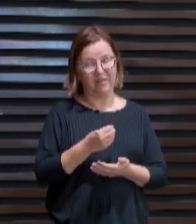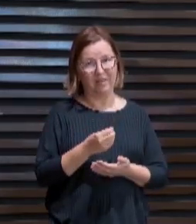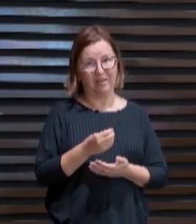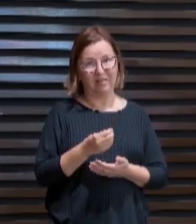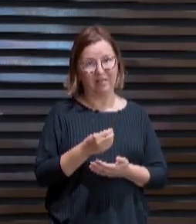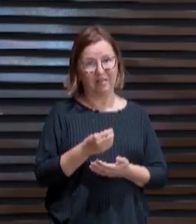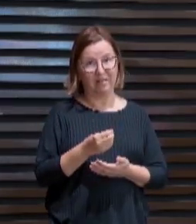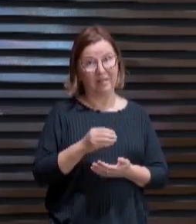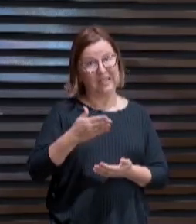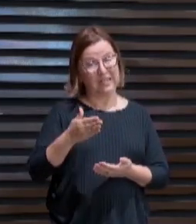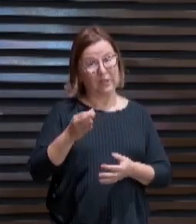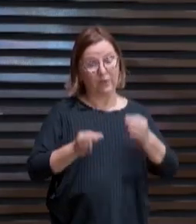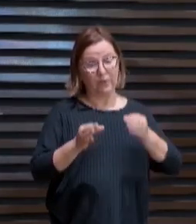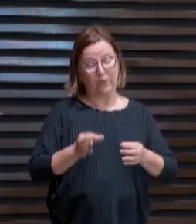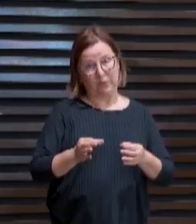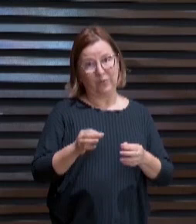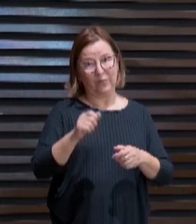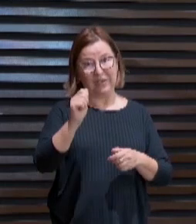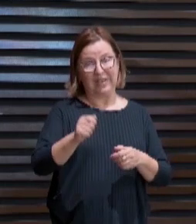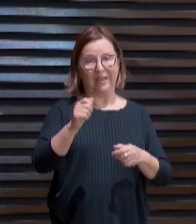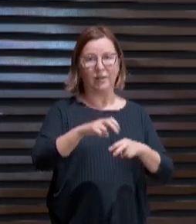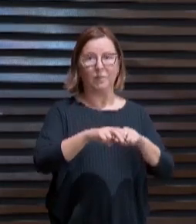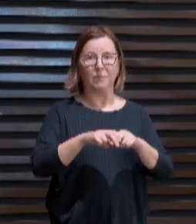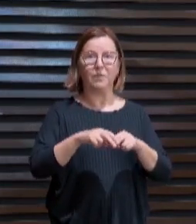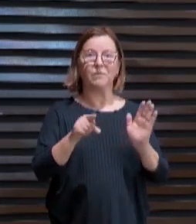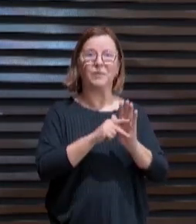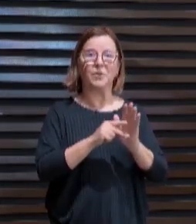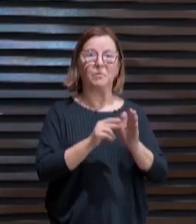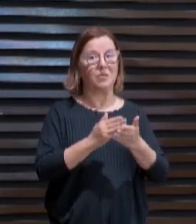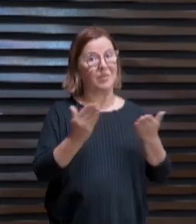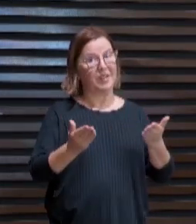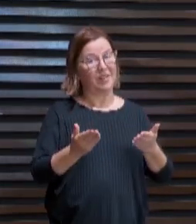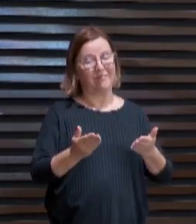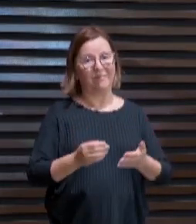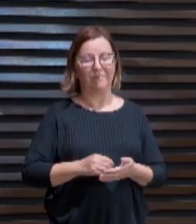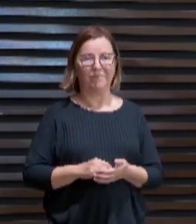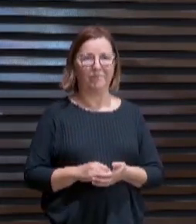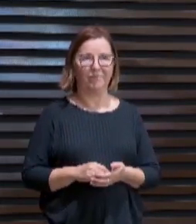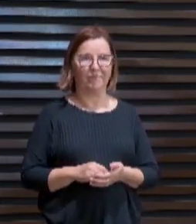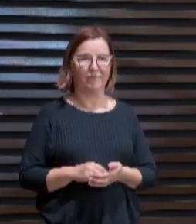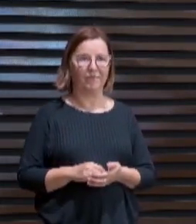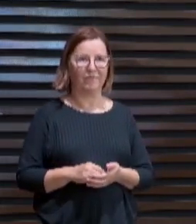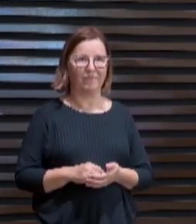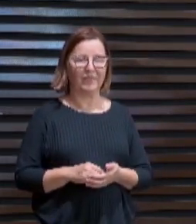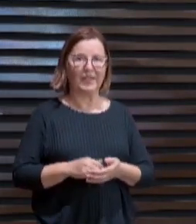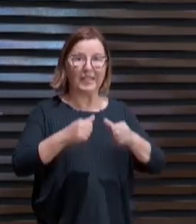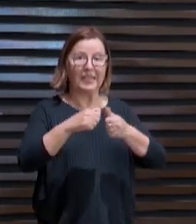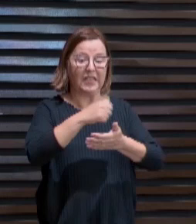nós. E ali, meu irmão, está tudo. Até aquilo que ninguém sabe. Sabe aquela coisa que você não